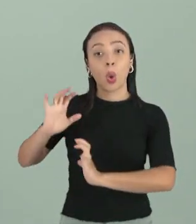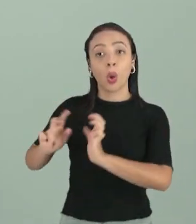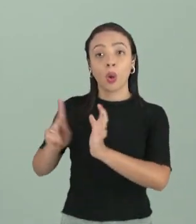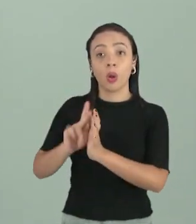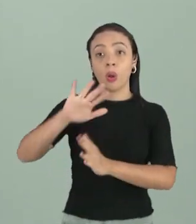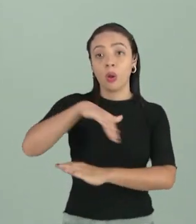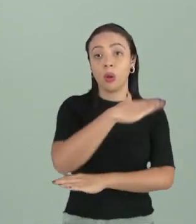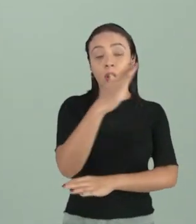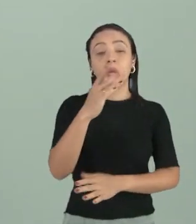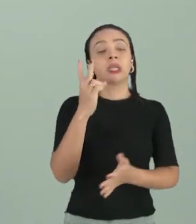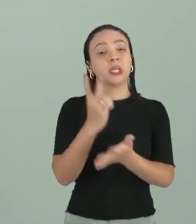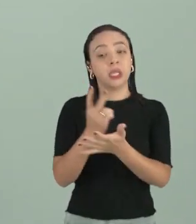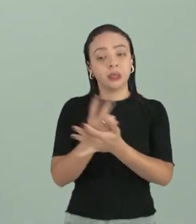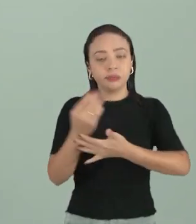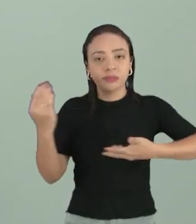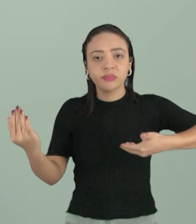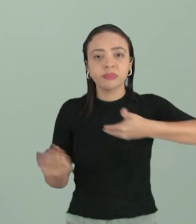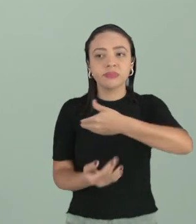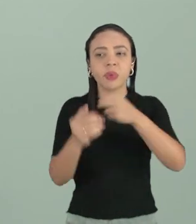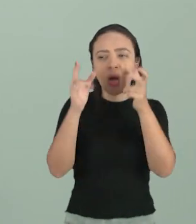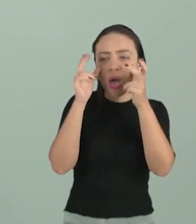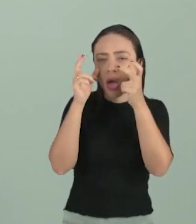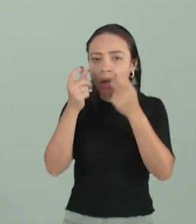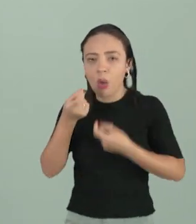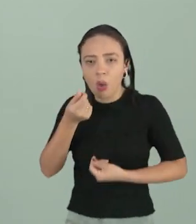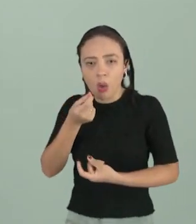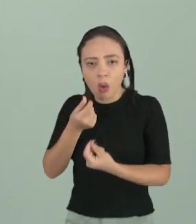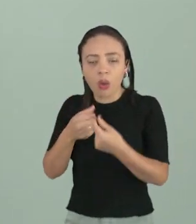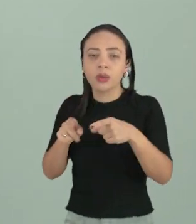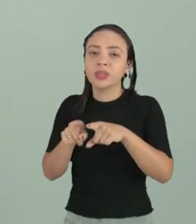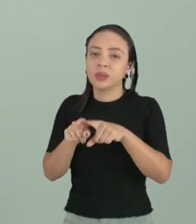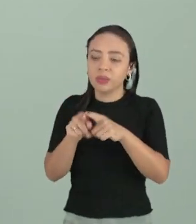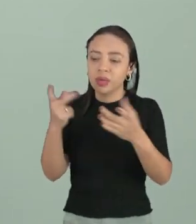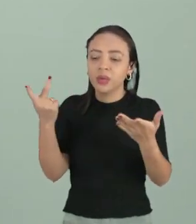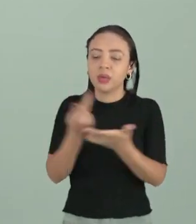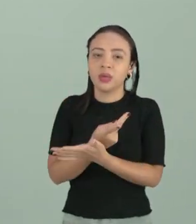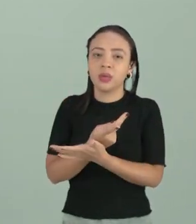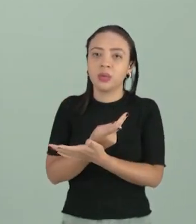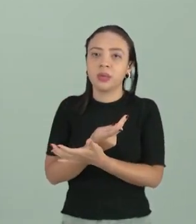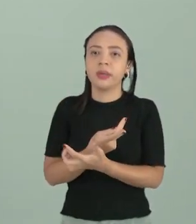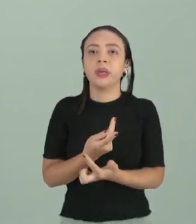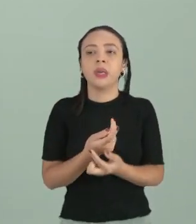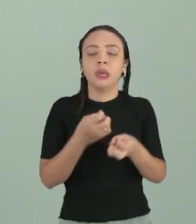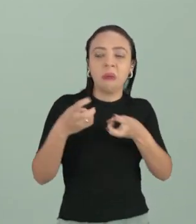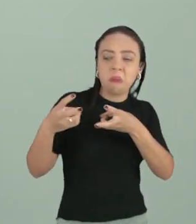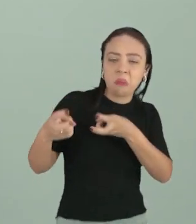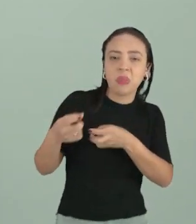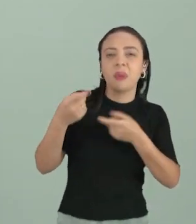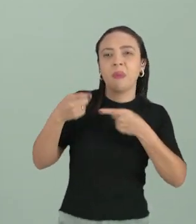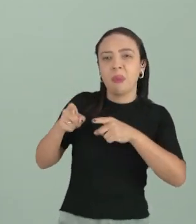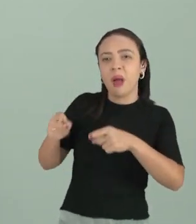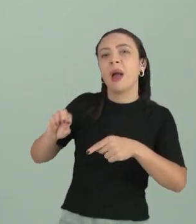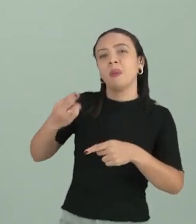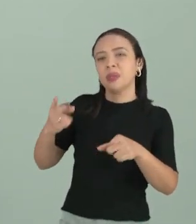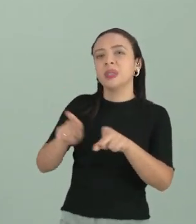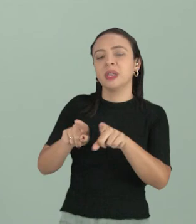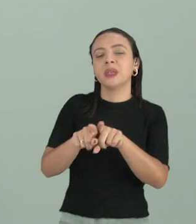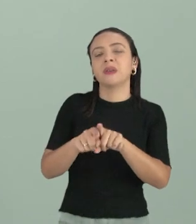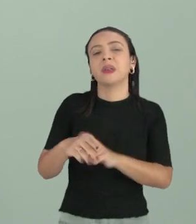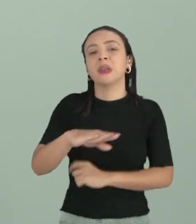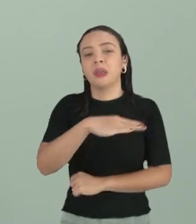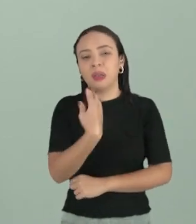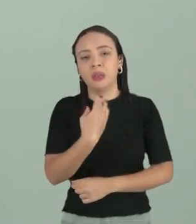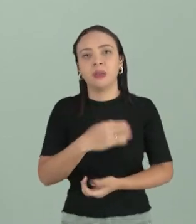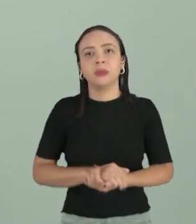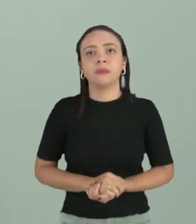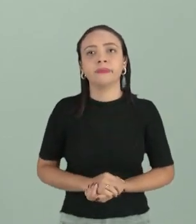ambientais estão associados a interesses econômicos e, em certos casos, a registro de perseguições, torturas e mortes.